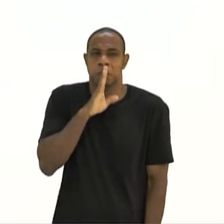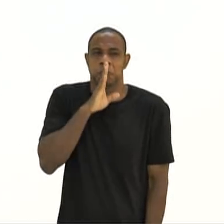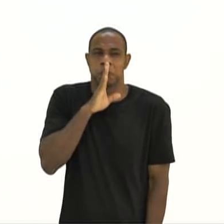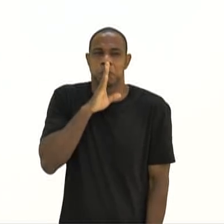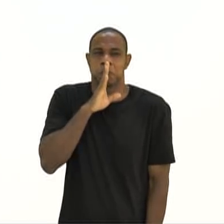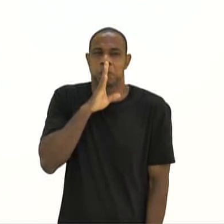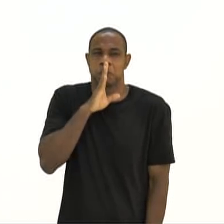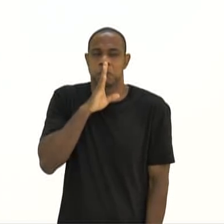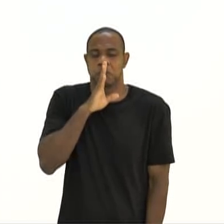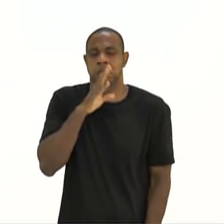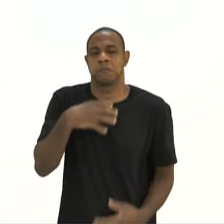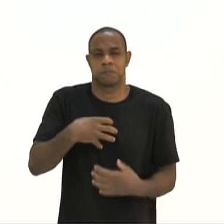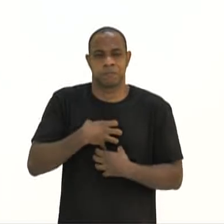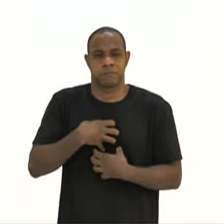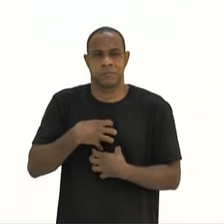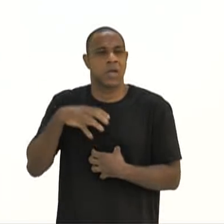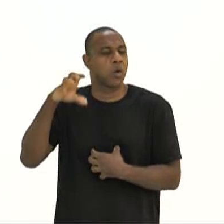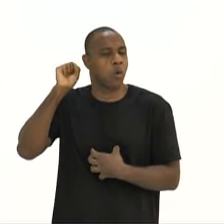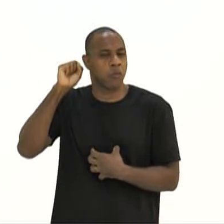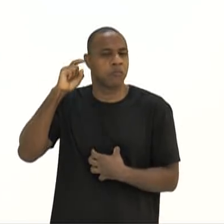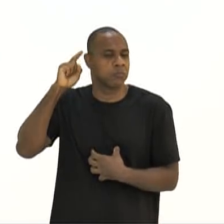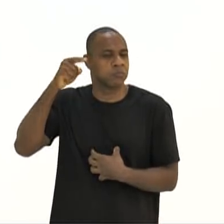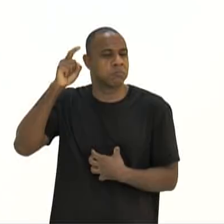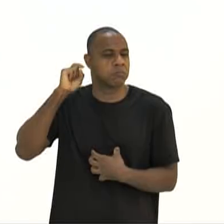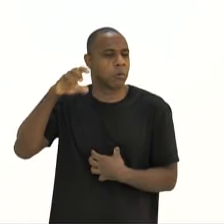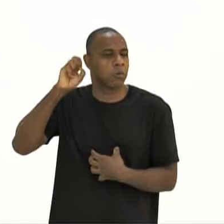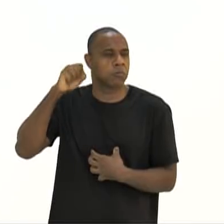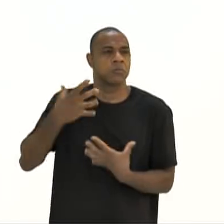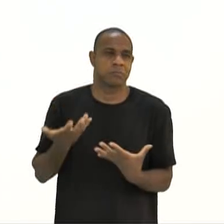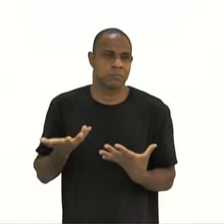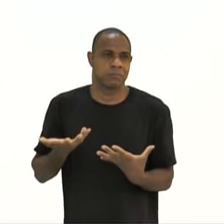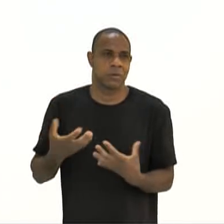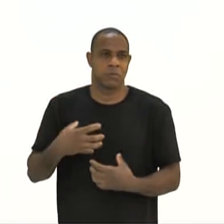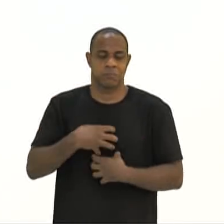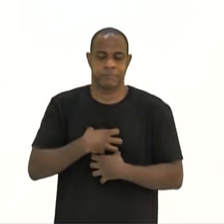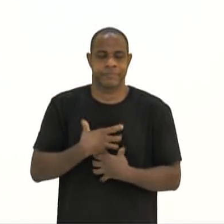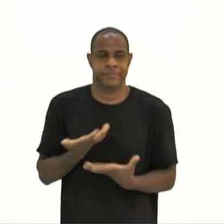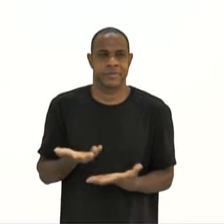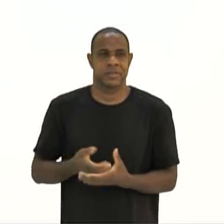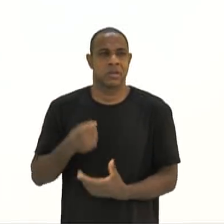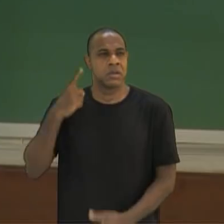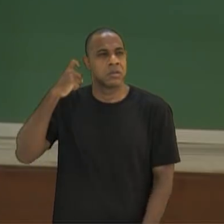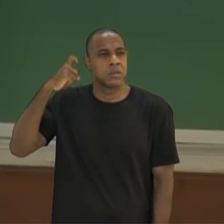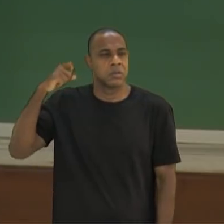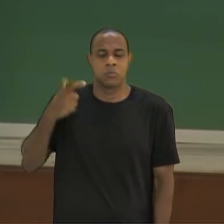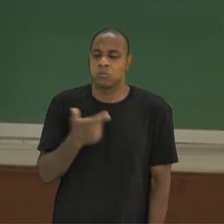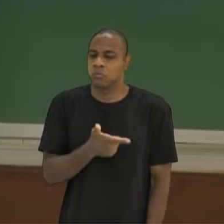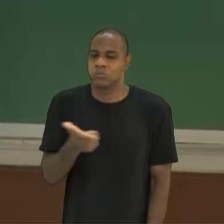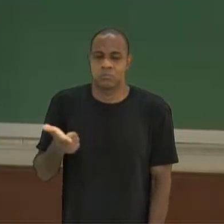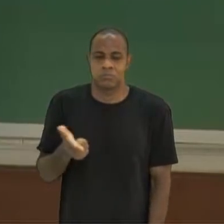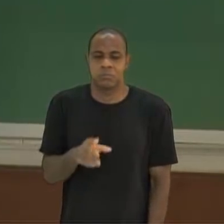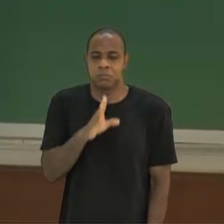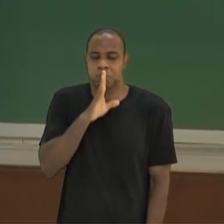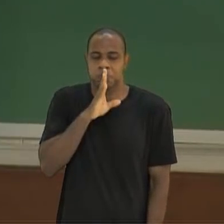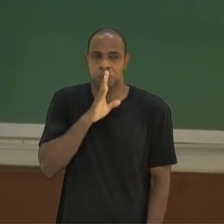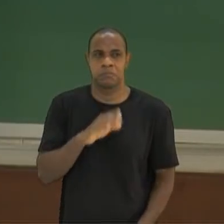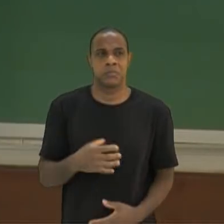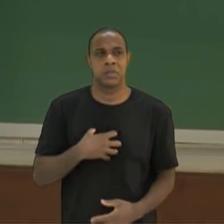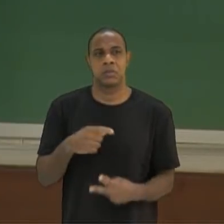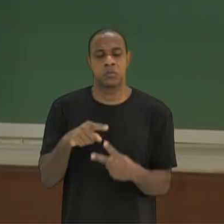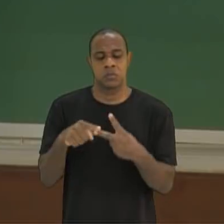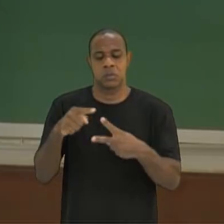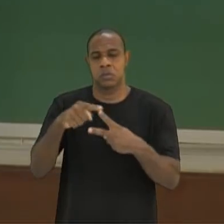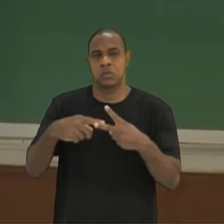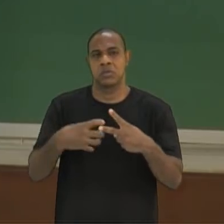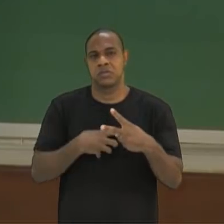audição enquanto efeito sinestésico. A gente considera isso. Então, aqui nesse fragmento, a gente tem 2 sentidos,